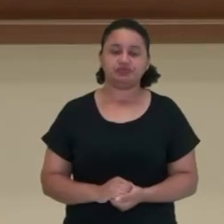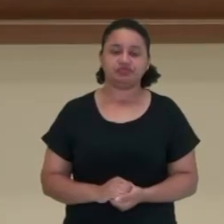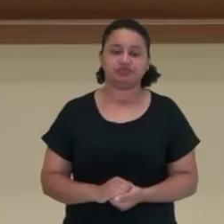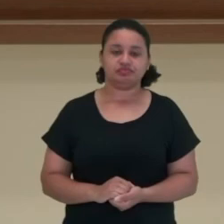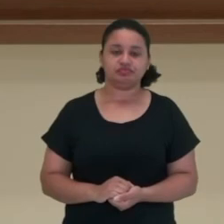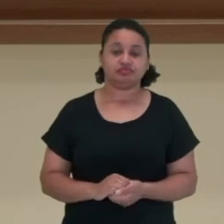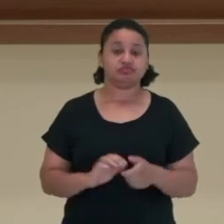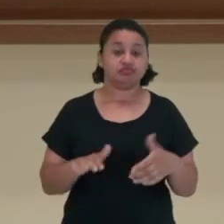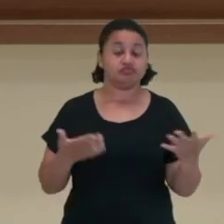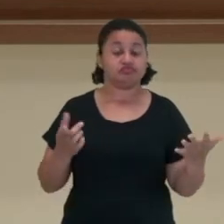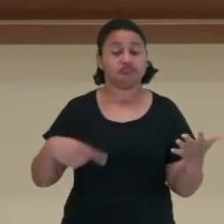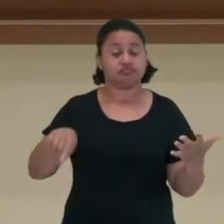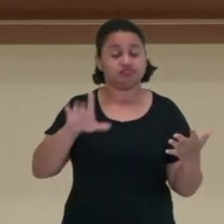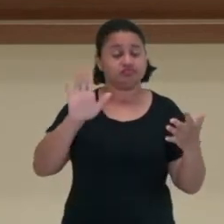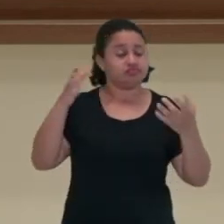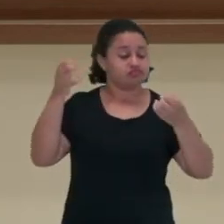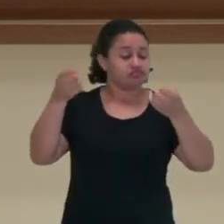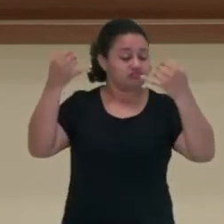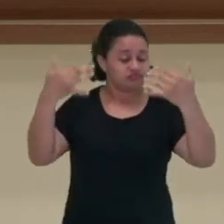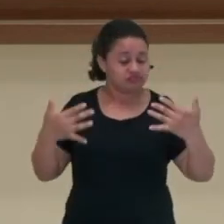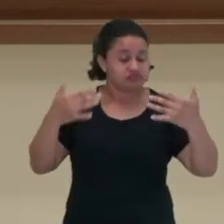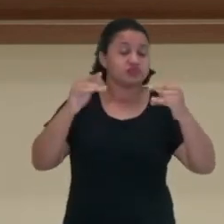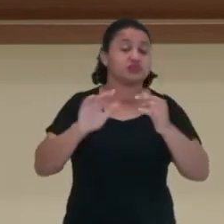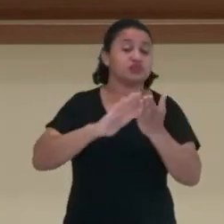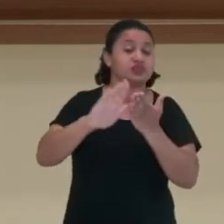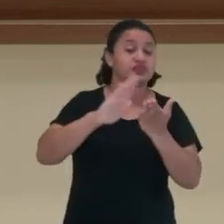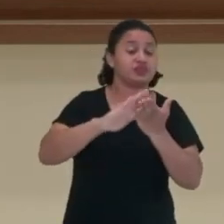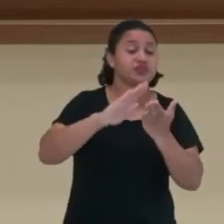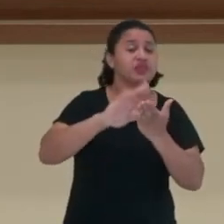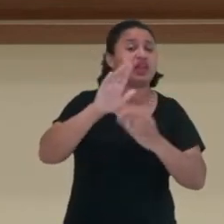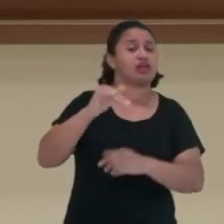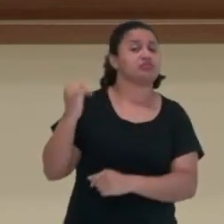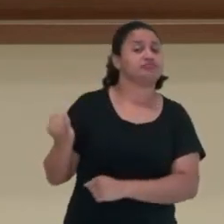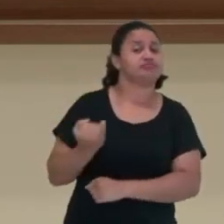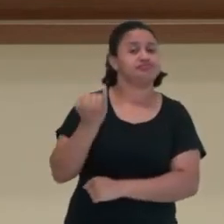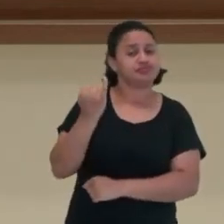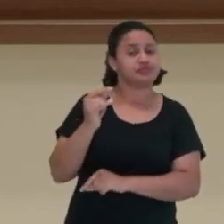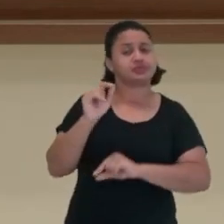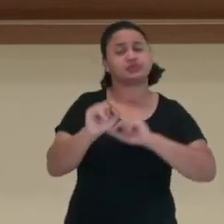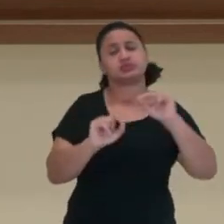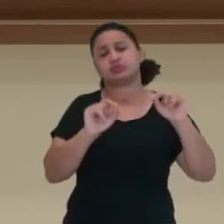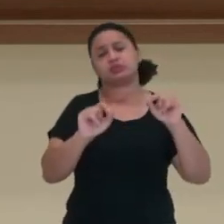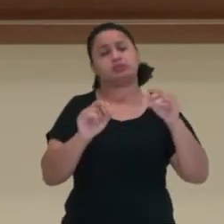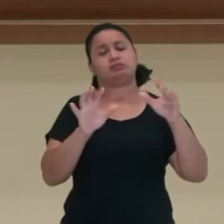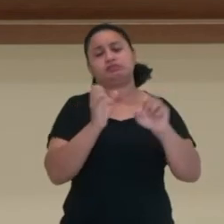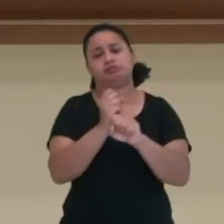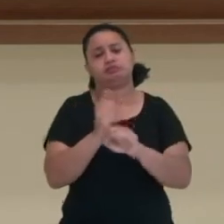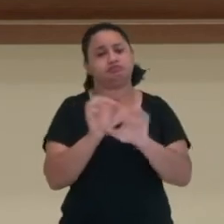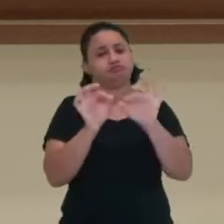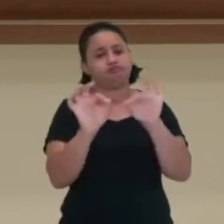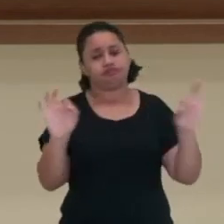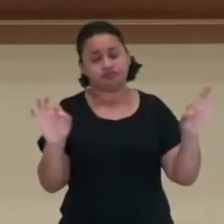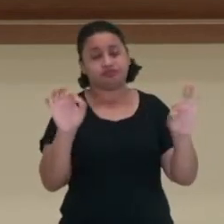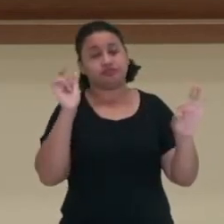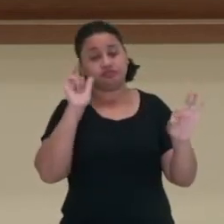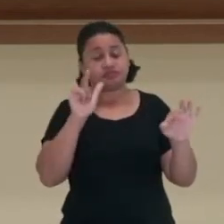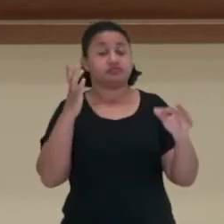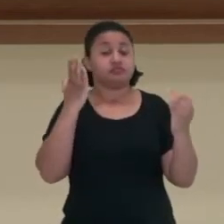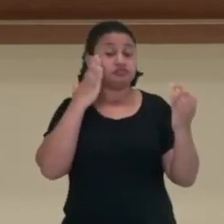vocês já viram, a gente já comentou, o custo é extremamente importante. São contas simples para a gente poder fazer esse